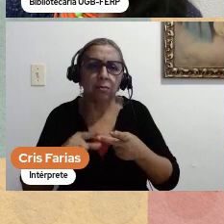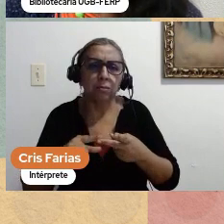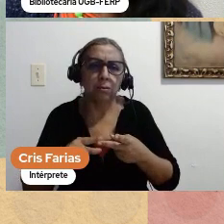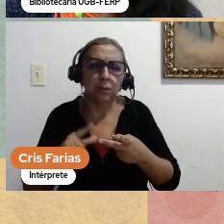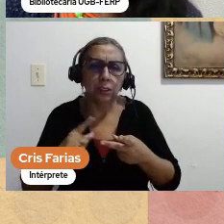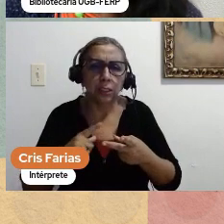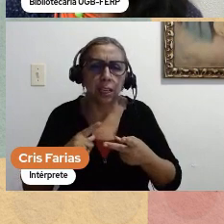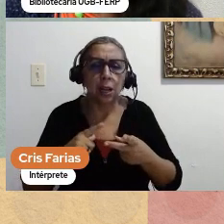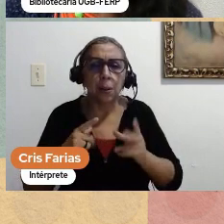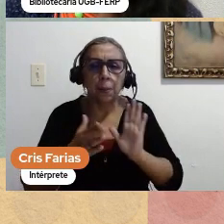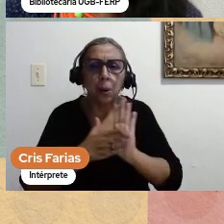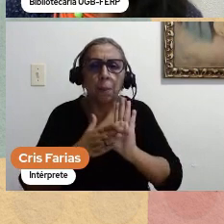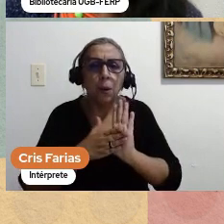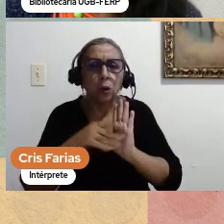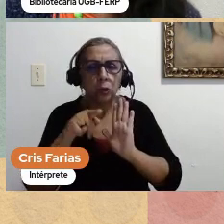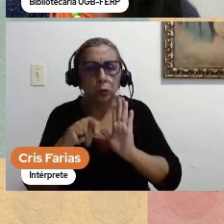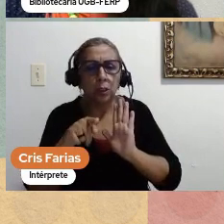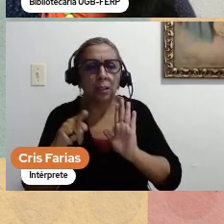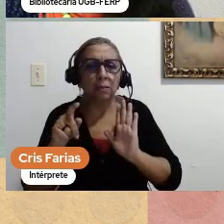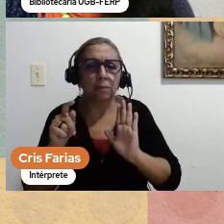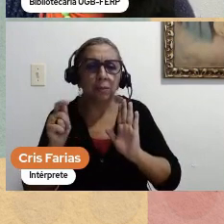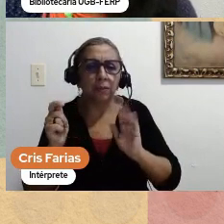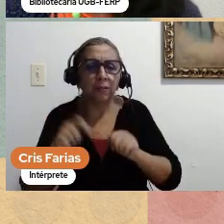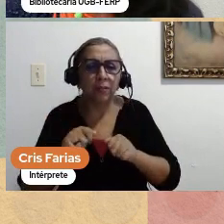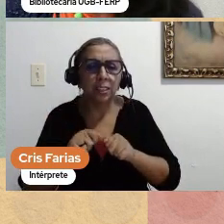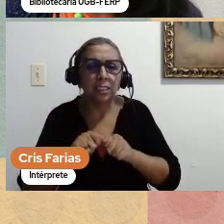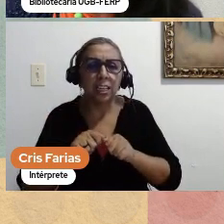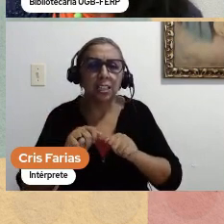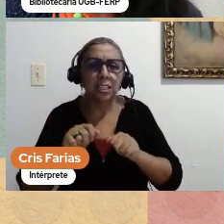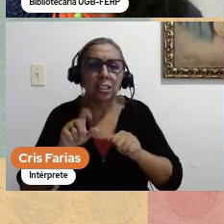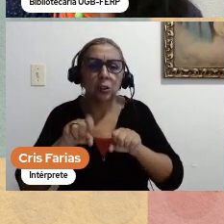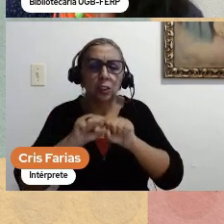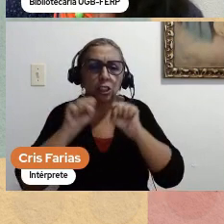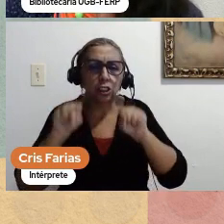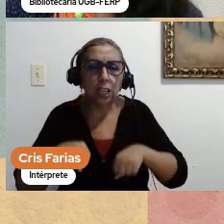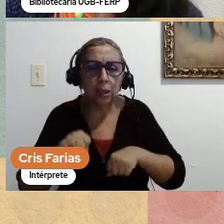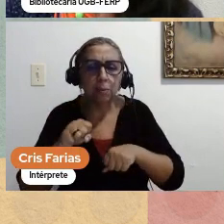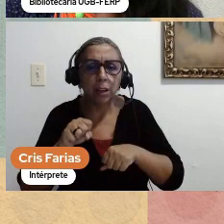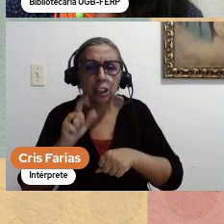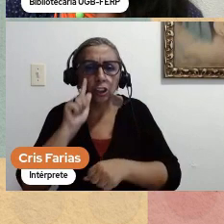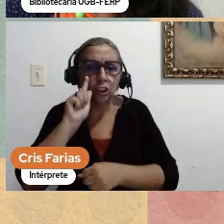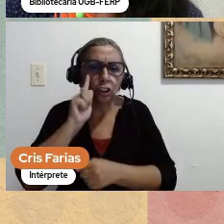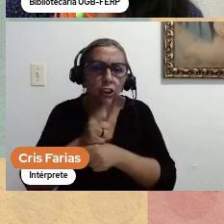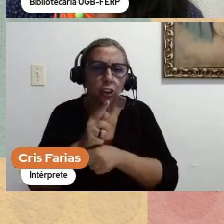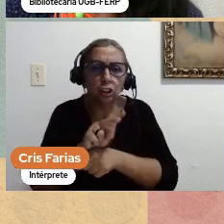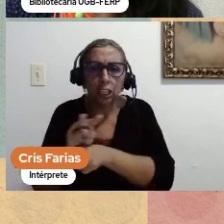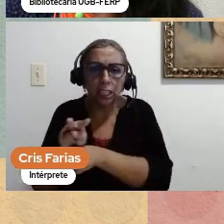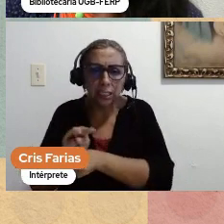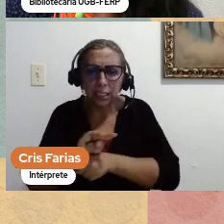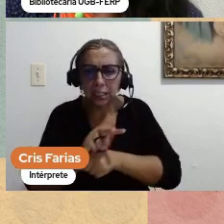o propósito dele é justamente para fazer o sistema de gerenciamento